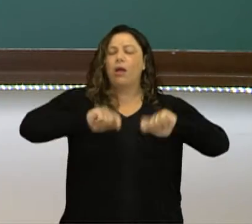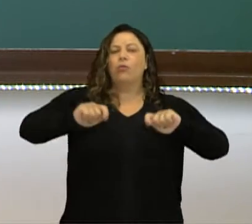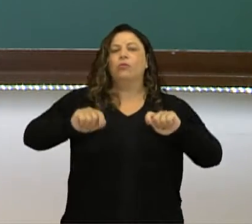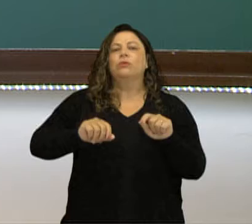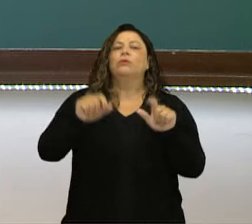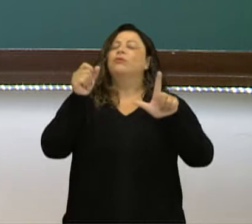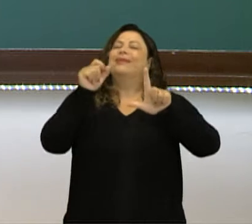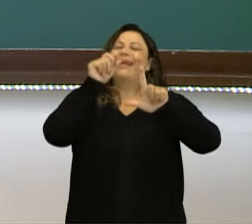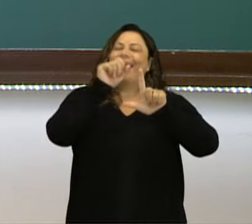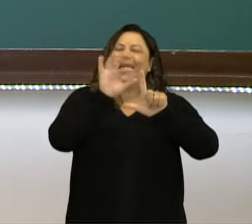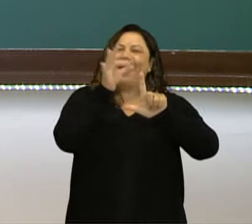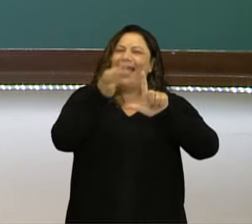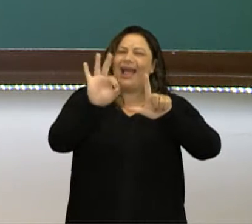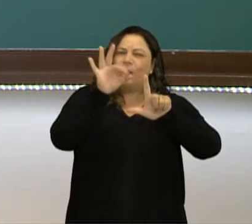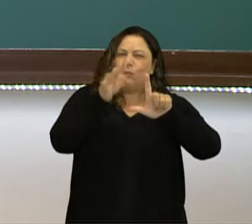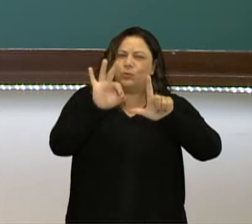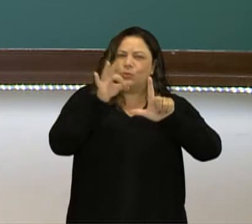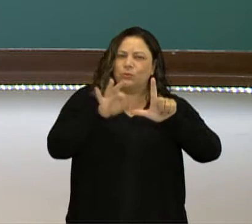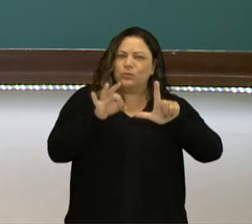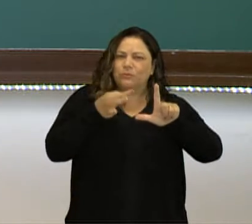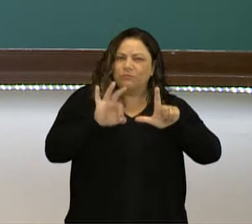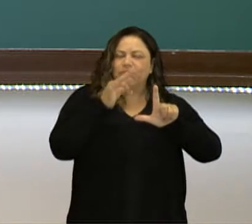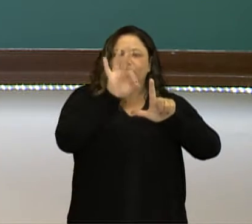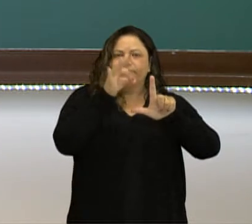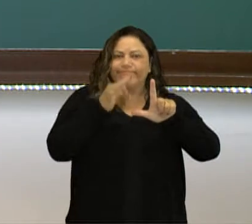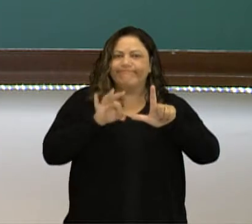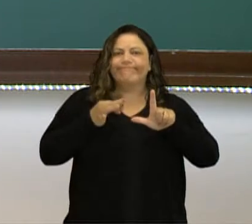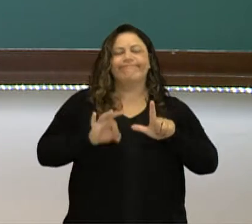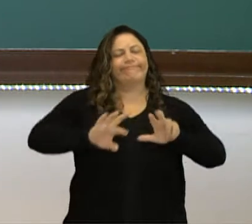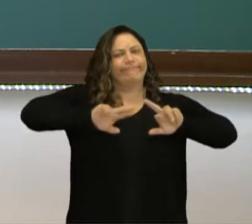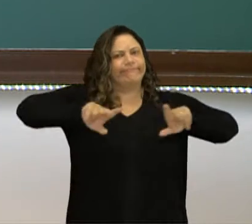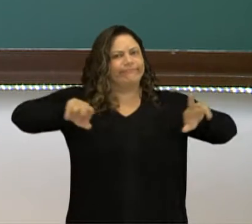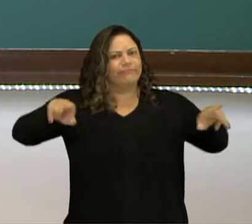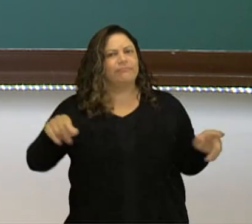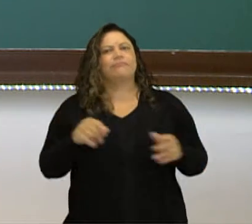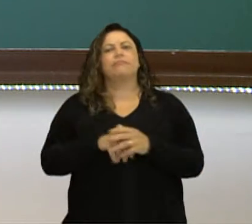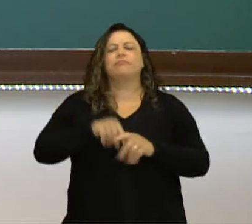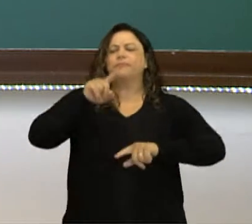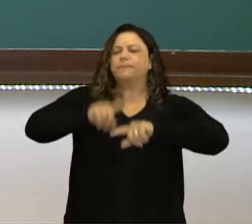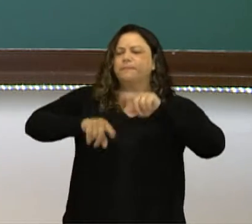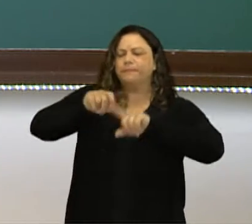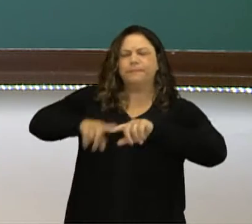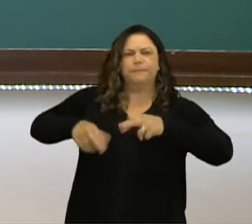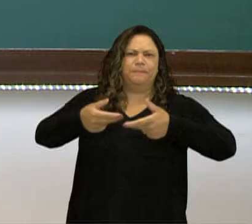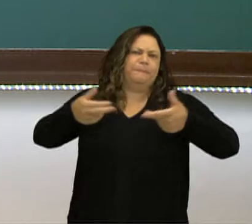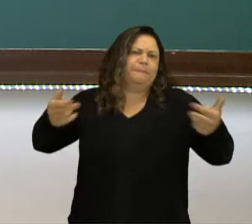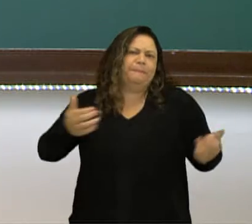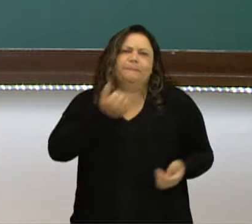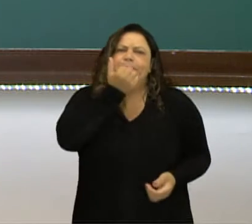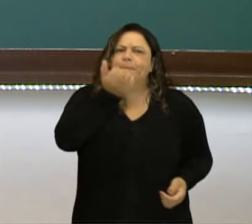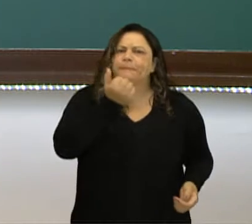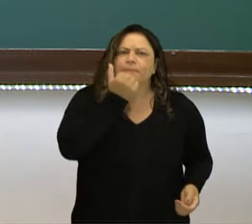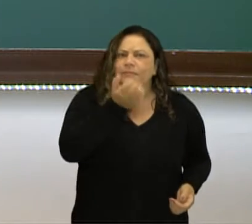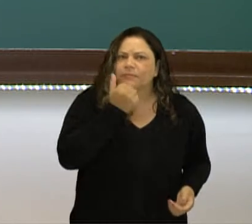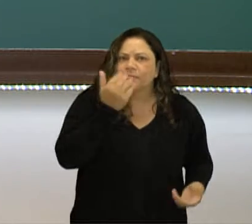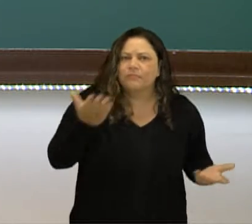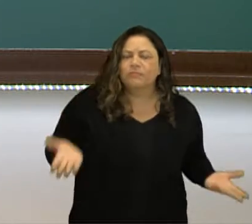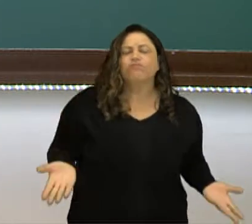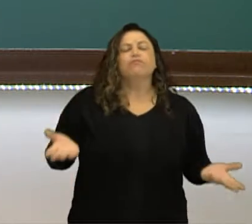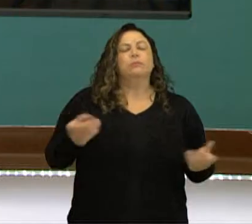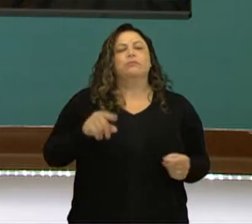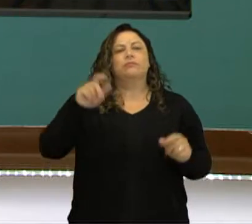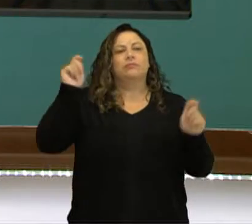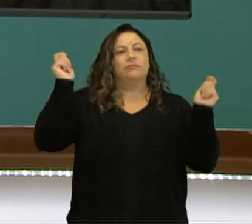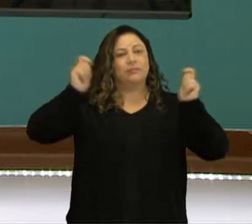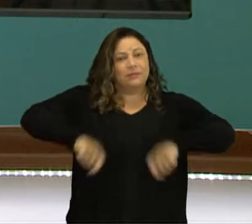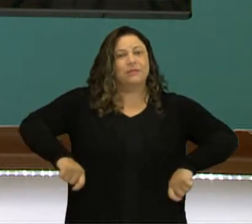praticamente movimenta o nosso mundo inteiro. Não adianta você produzir, né? A galerinha, por exemplo, que está me vendo aí no interior, muitas vezes não adianta você produzir e não tiver uma forma de